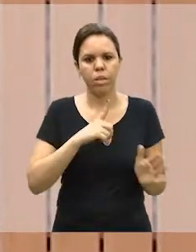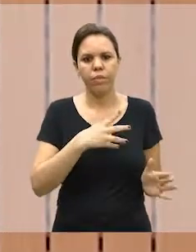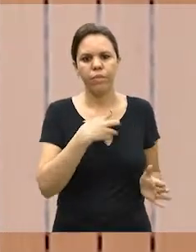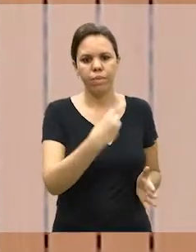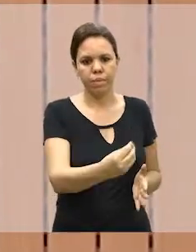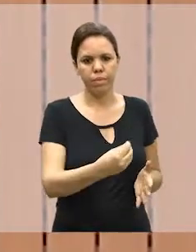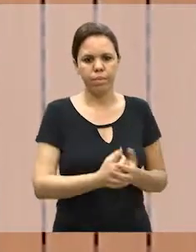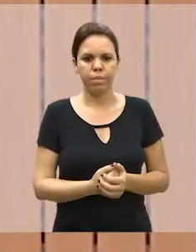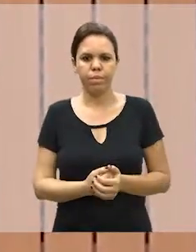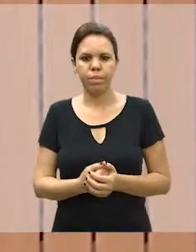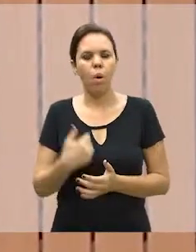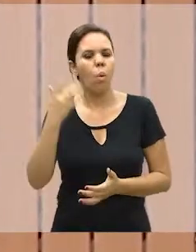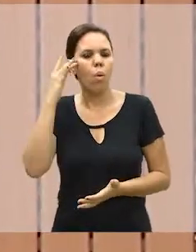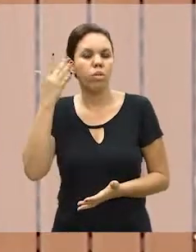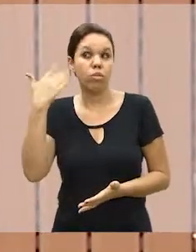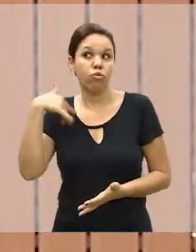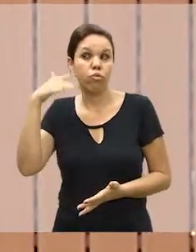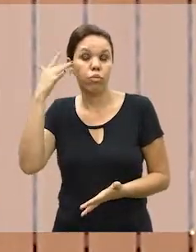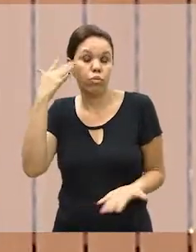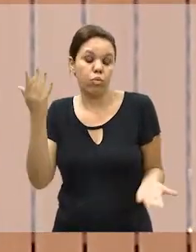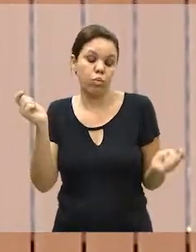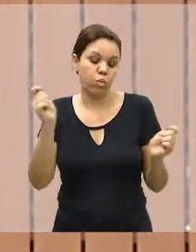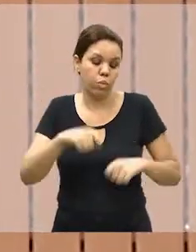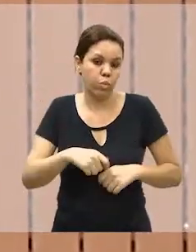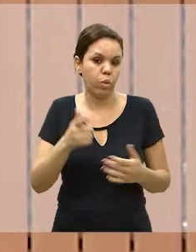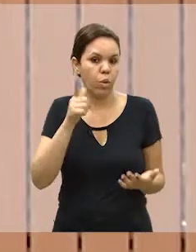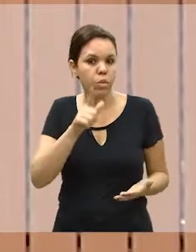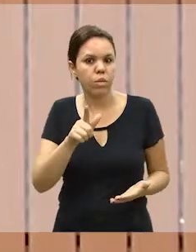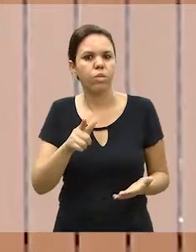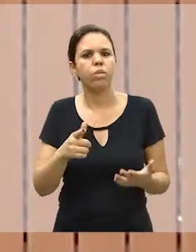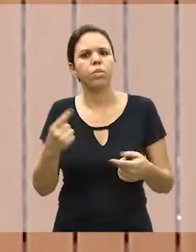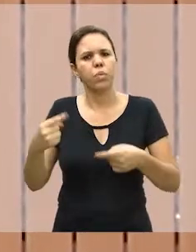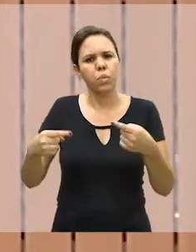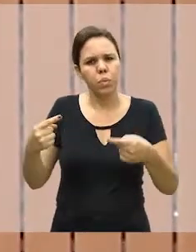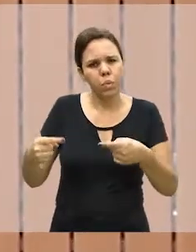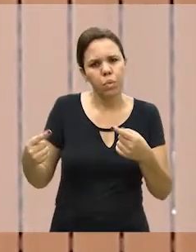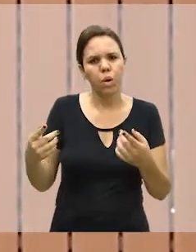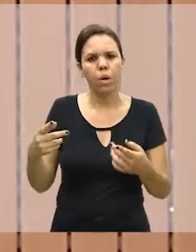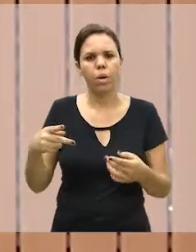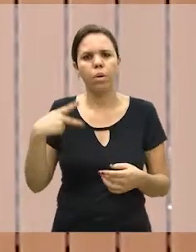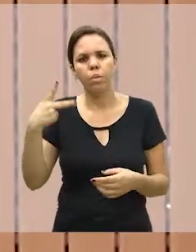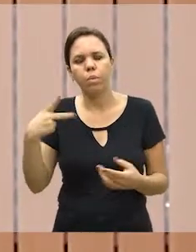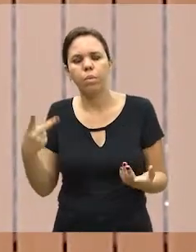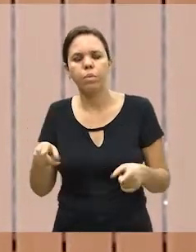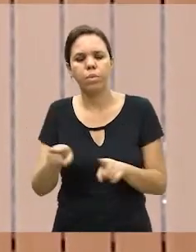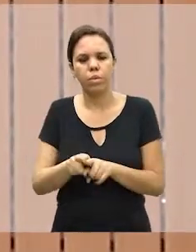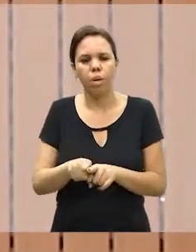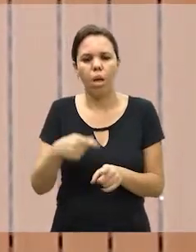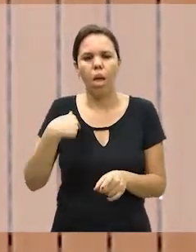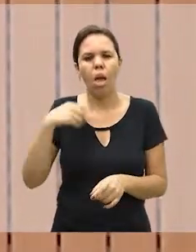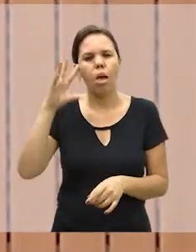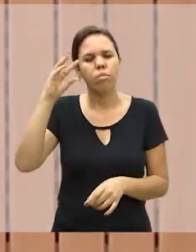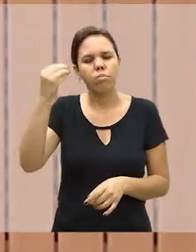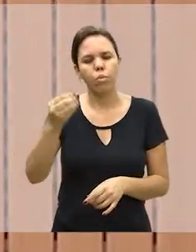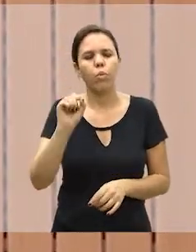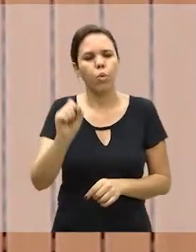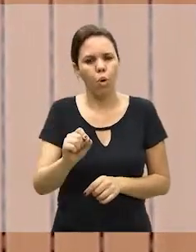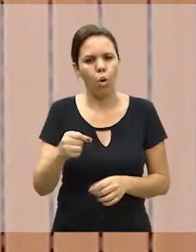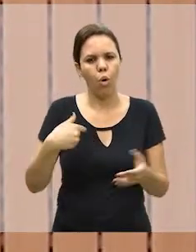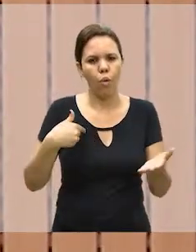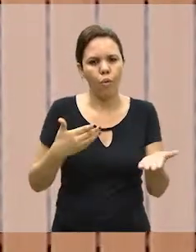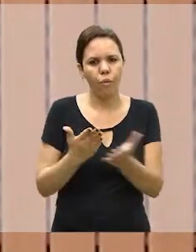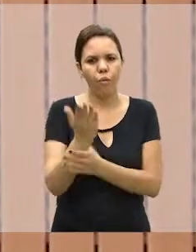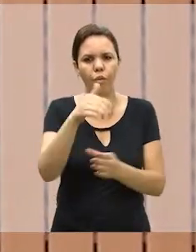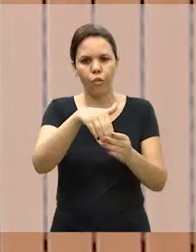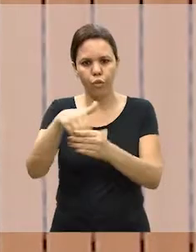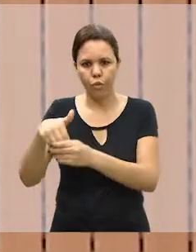filhos, eu achava que eu estava maduro o suficiente para concorrer a um cargo público. Eu entendo que o cargo público, o cargo eleito,